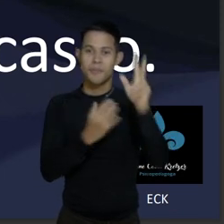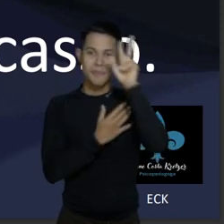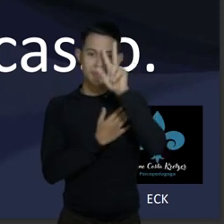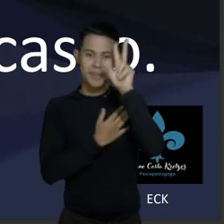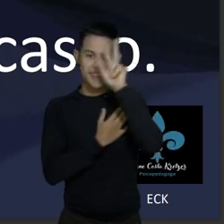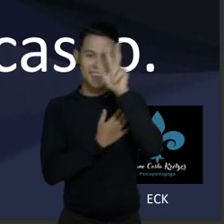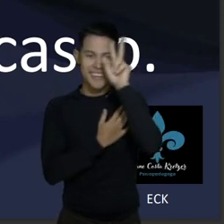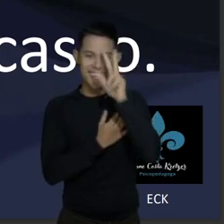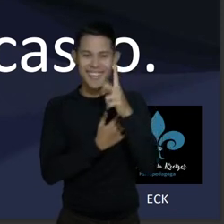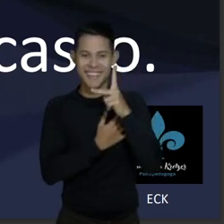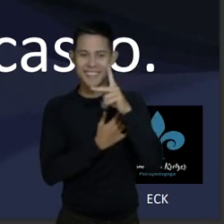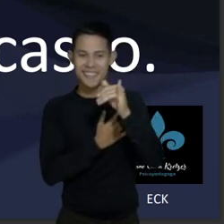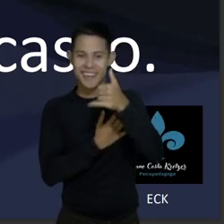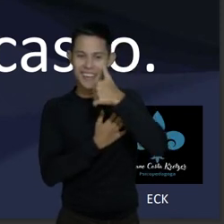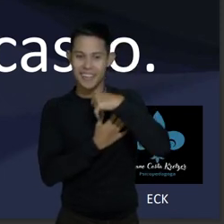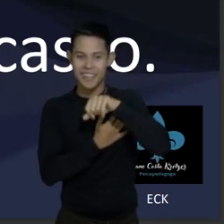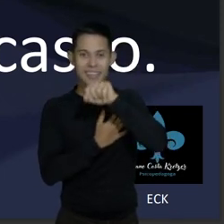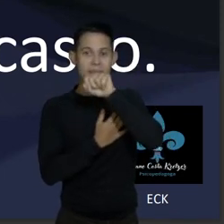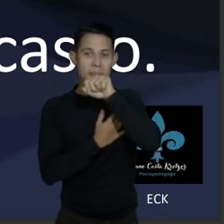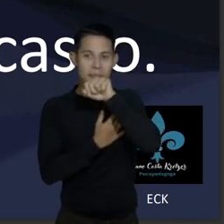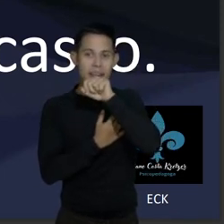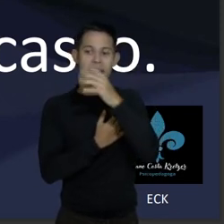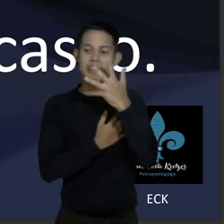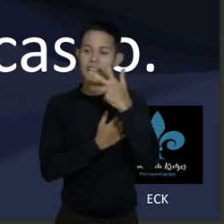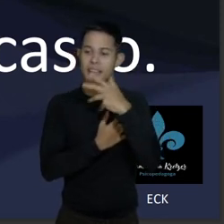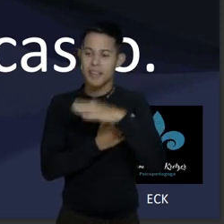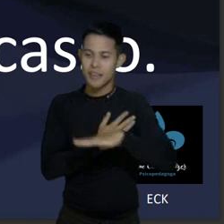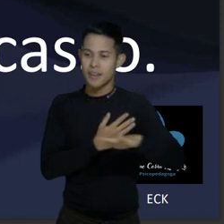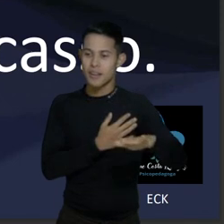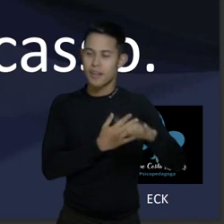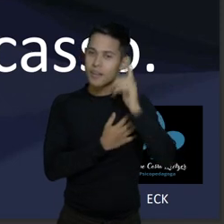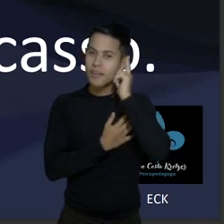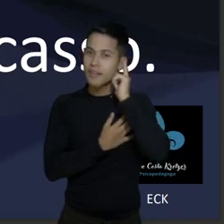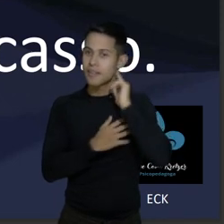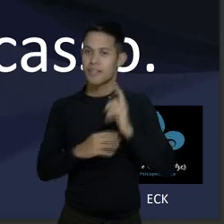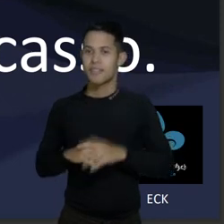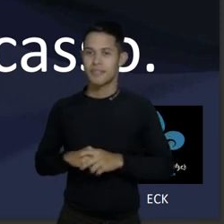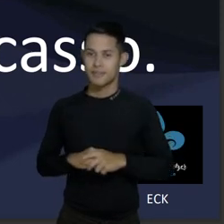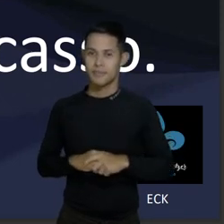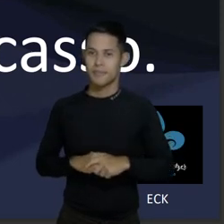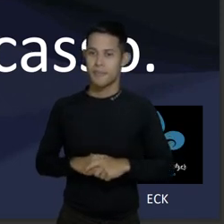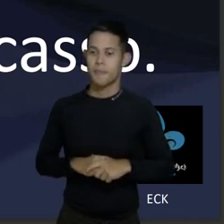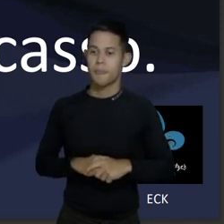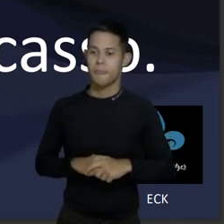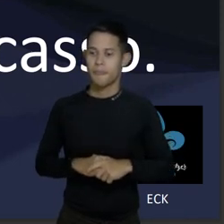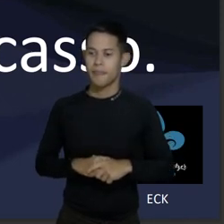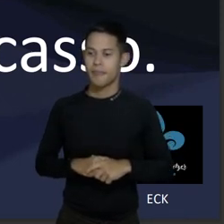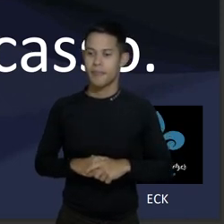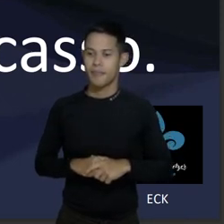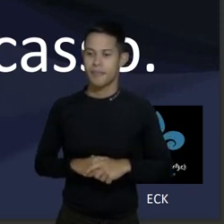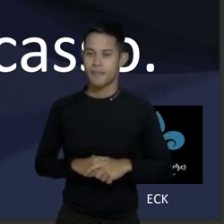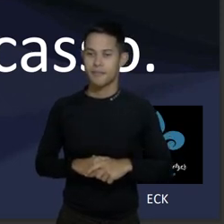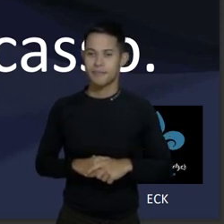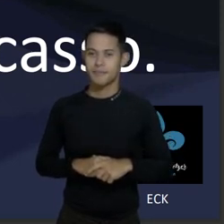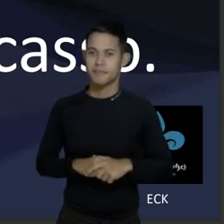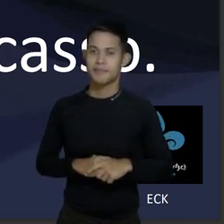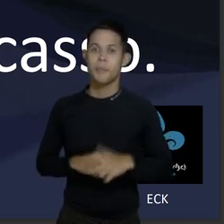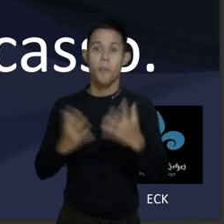pais mães e crianças que vem